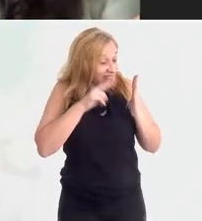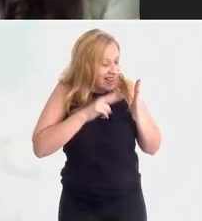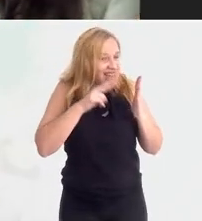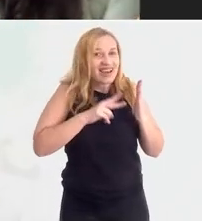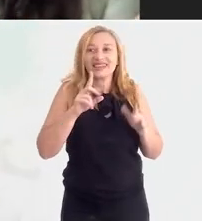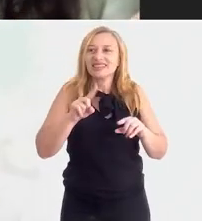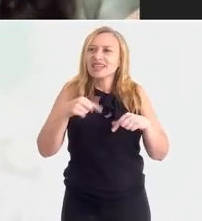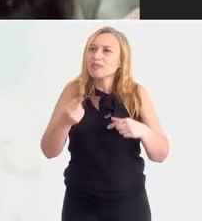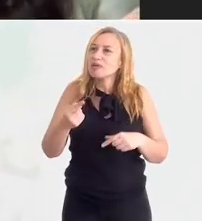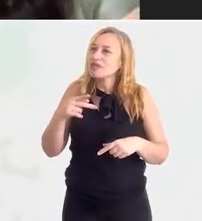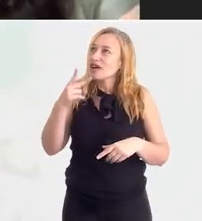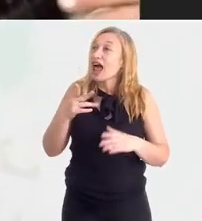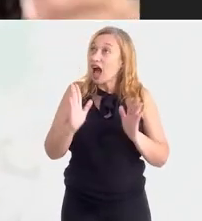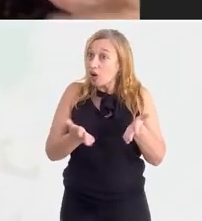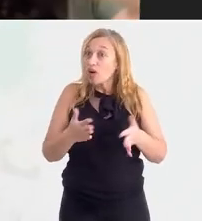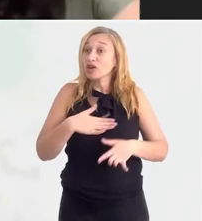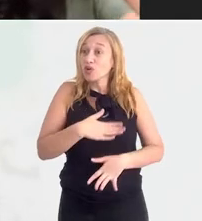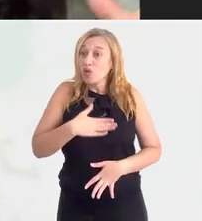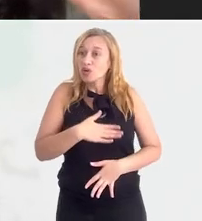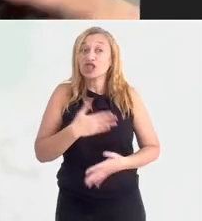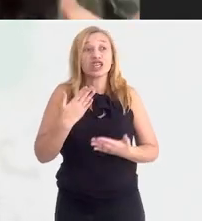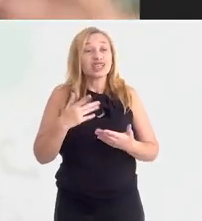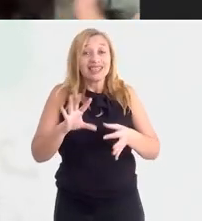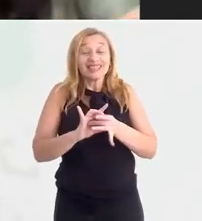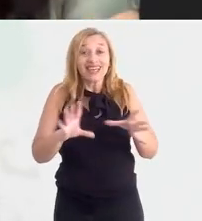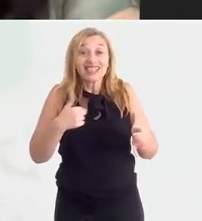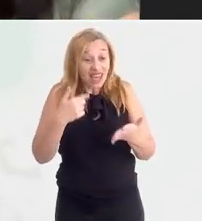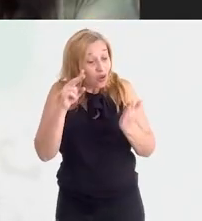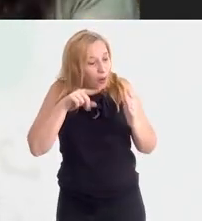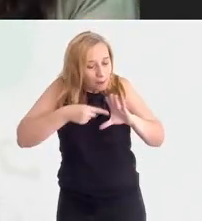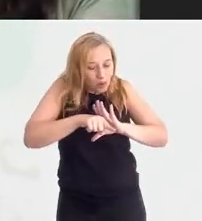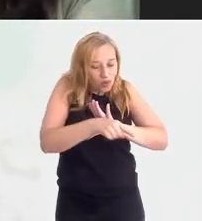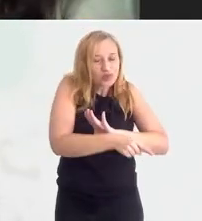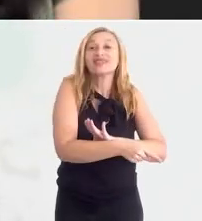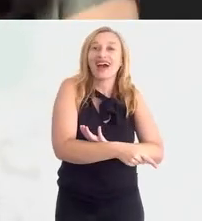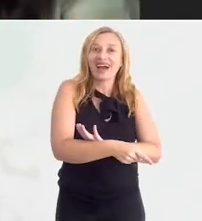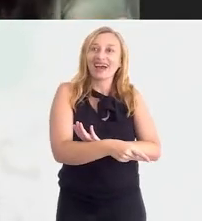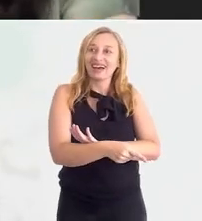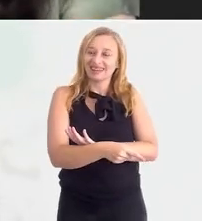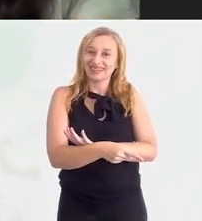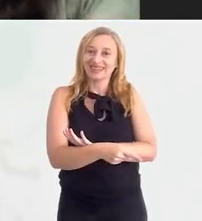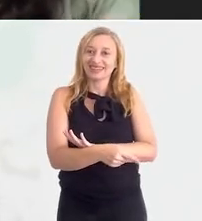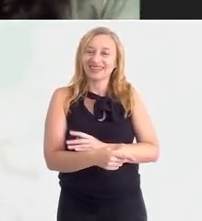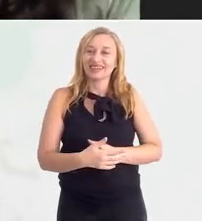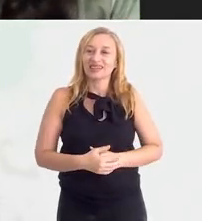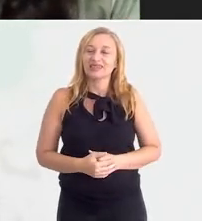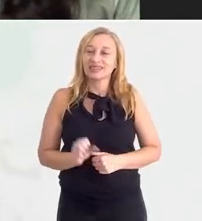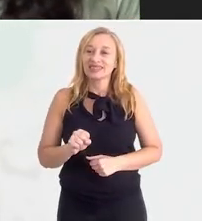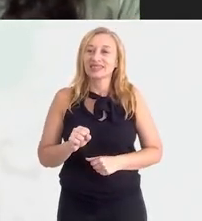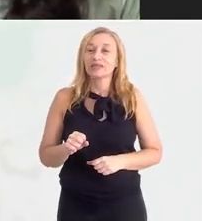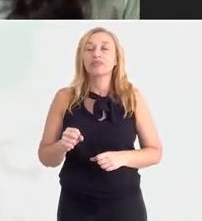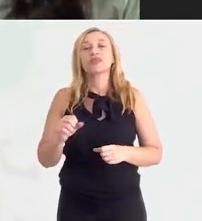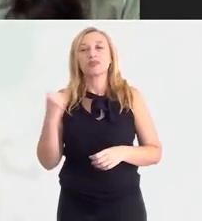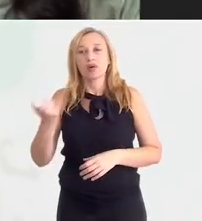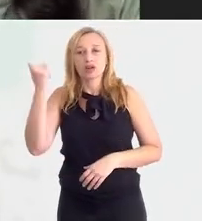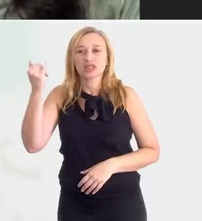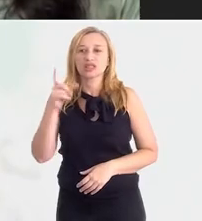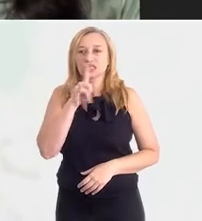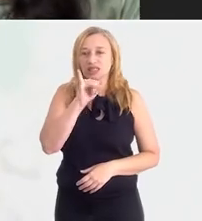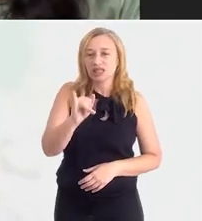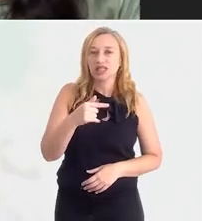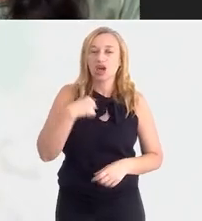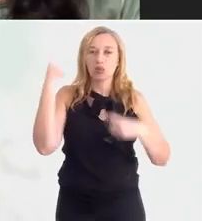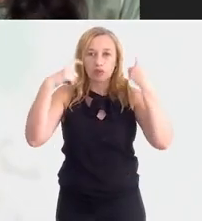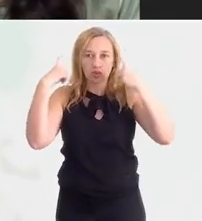fala assim: tá, agora que eu gosto, deixa eu É estudar, isso. me aprofundar nisso que eu É gosto. isso. É isso. E tem um ponto muito importante, Daniela,